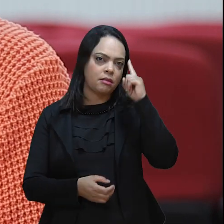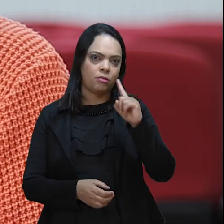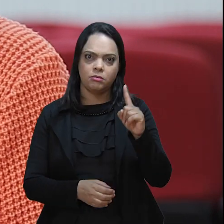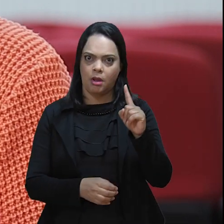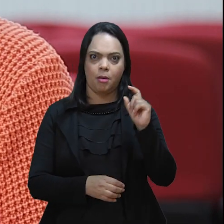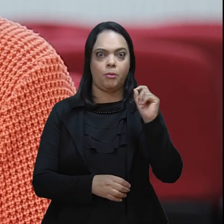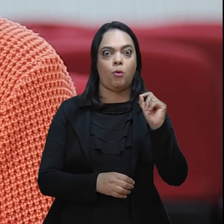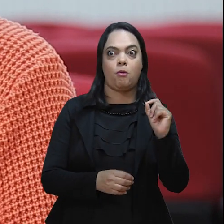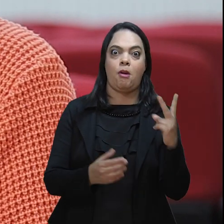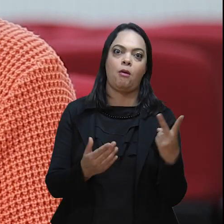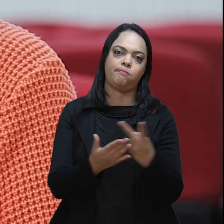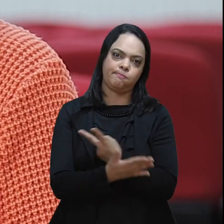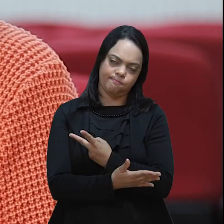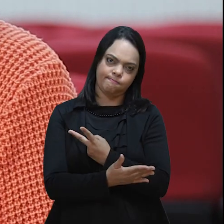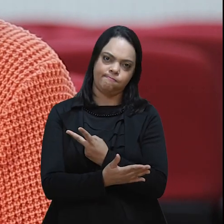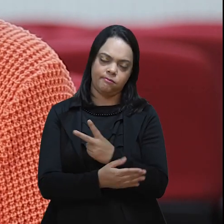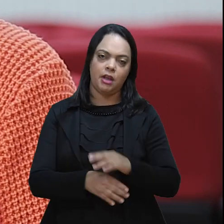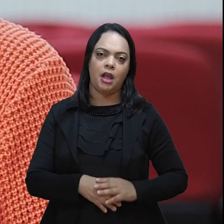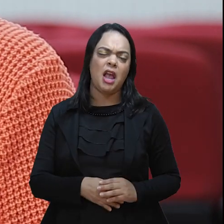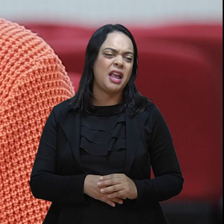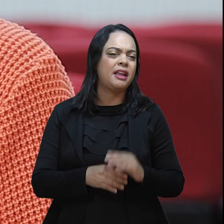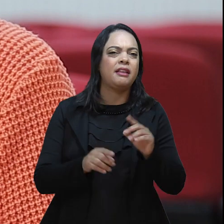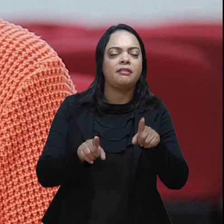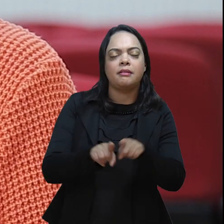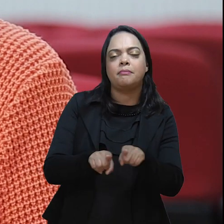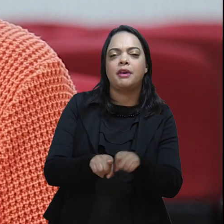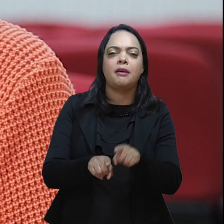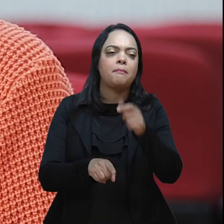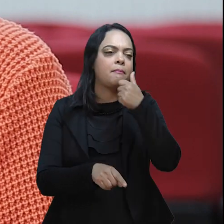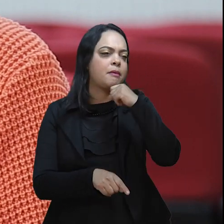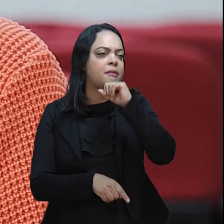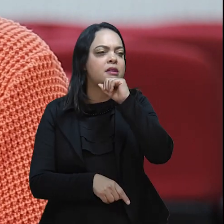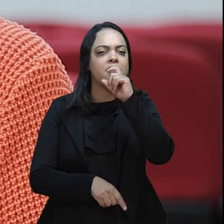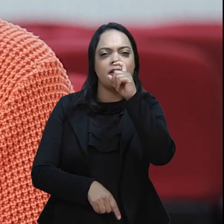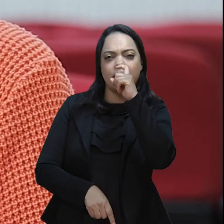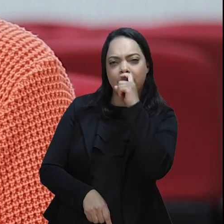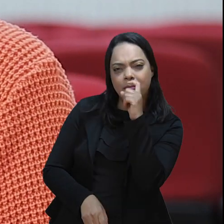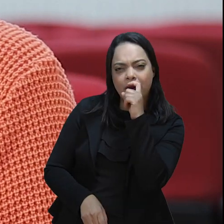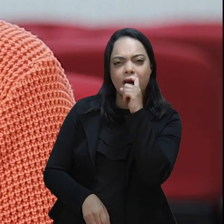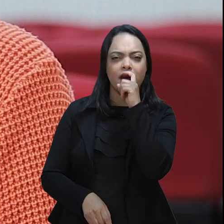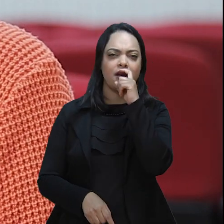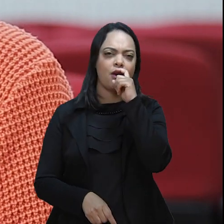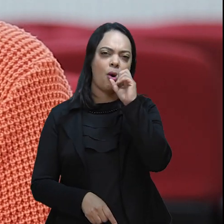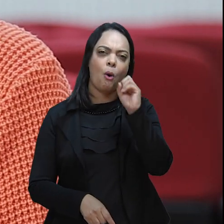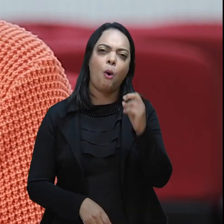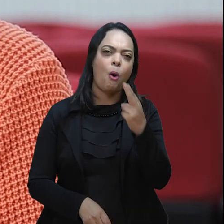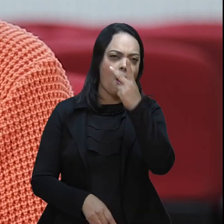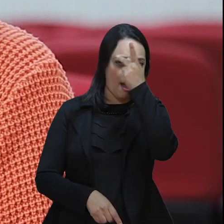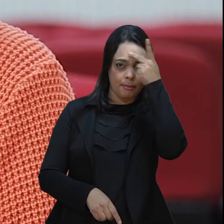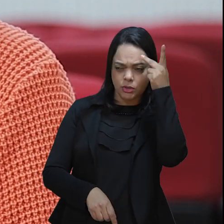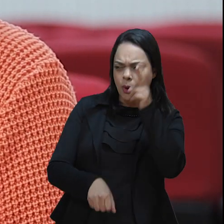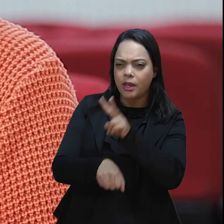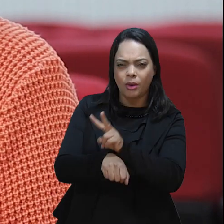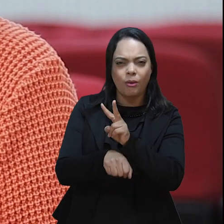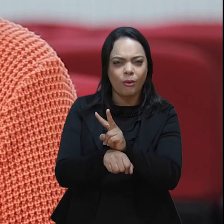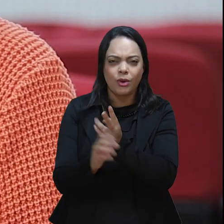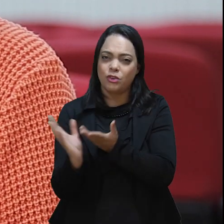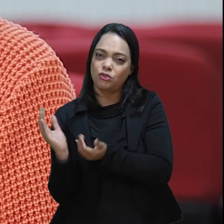disso. E os próprios pais, ou a mãe, ou a pessoa que cuida desse adolescente ou desse